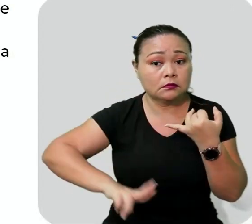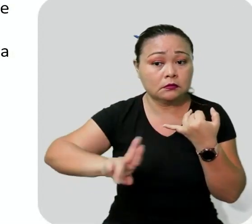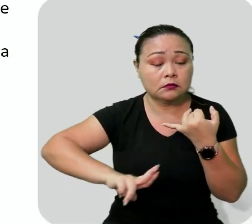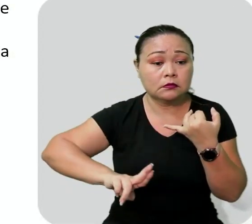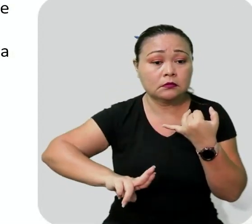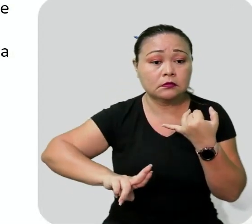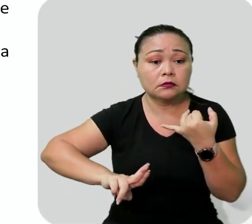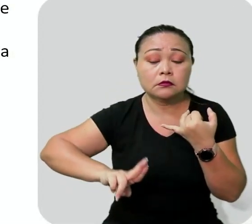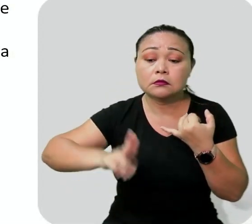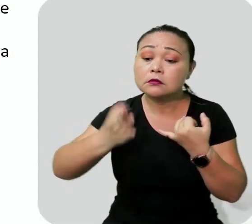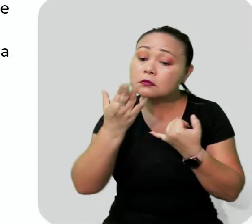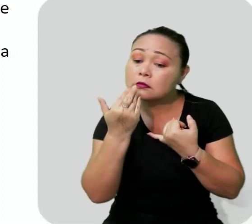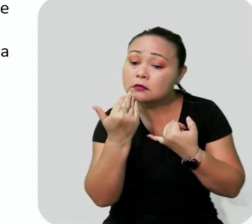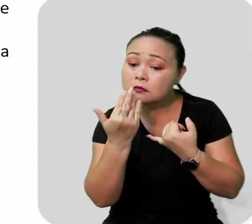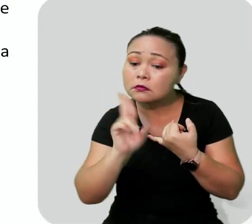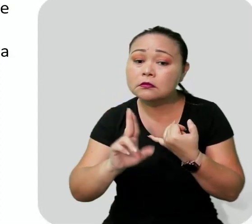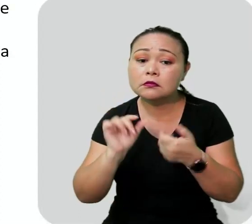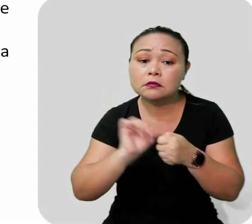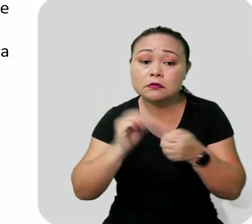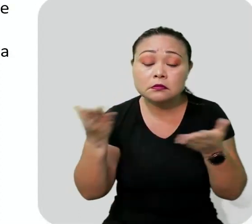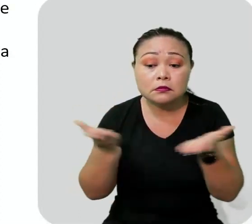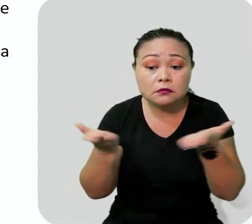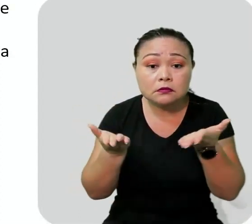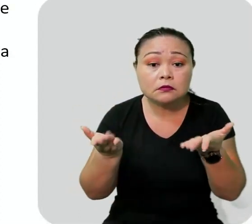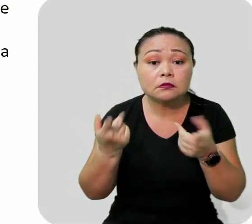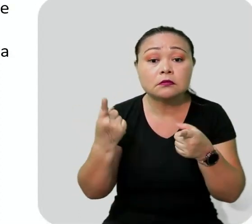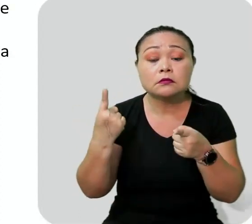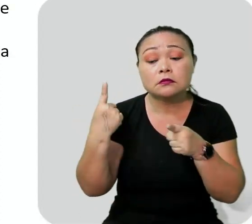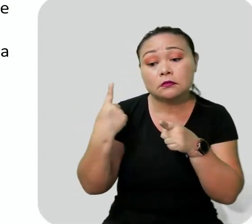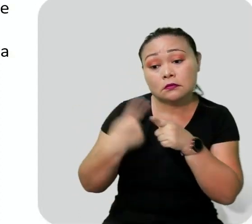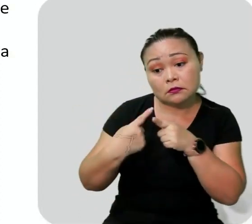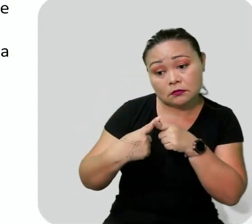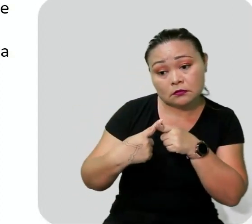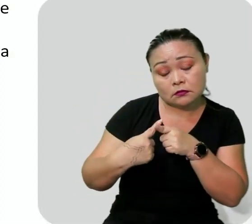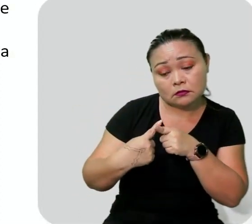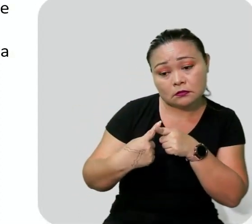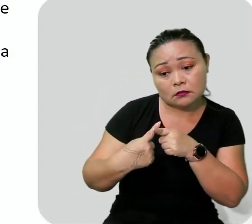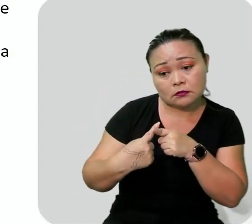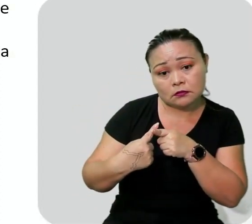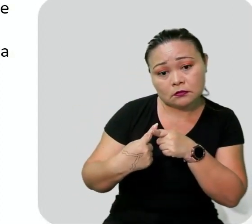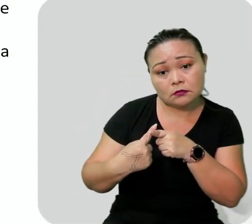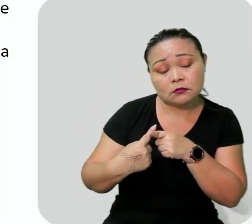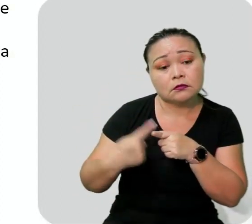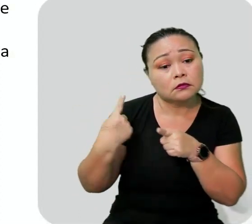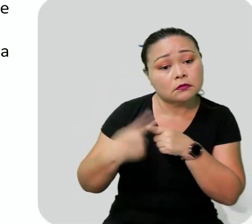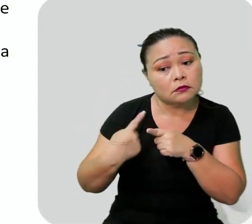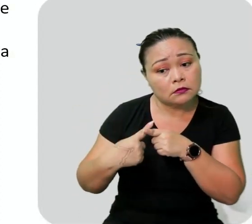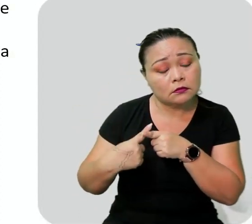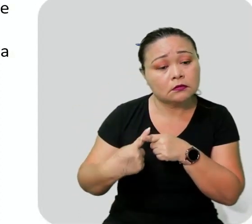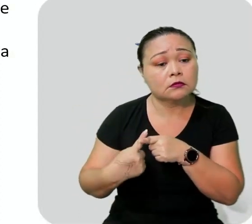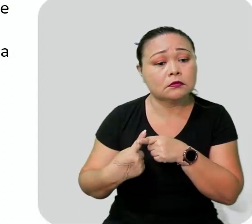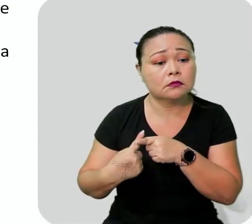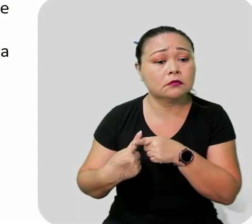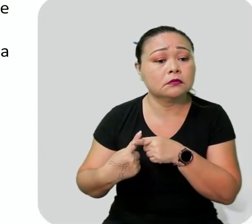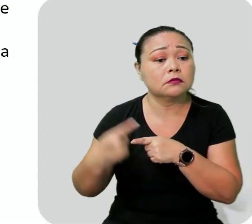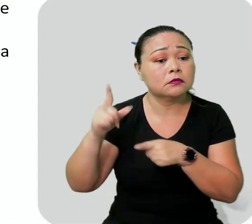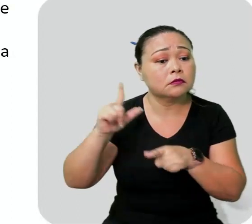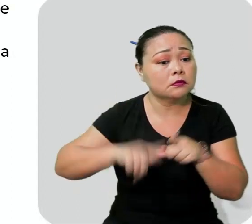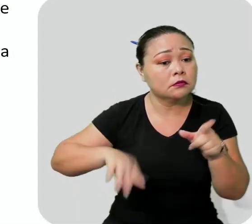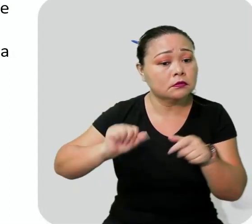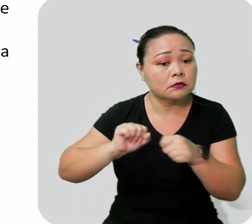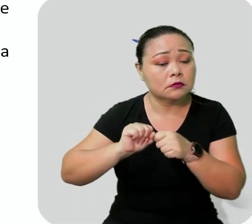utilizados como alimentos atualmente. Por que foram utilizados como atualmente? Por quê? Letra